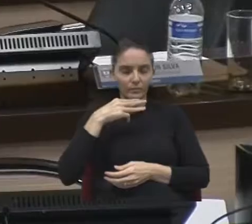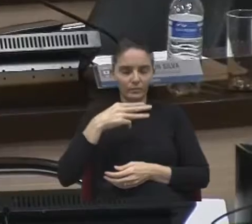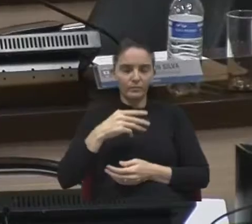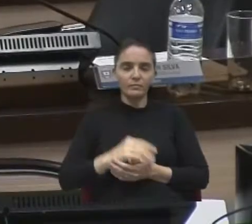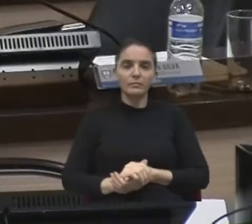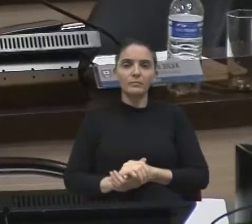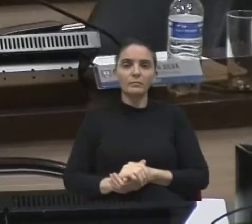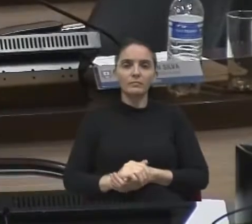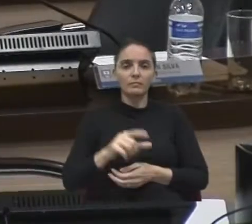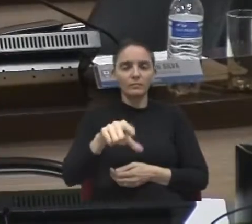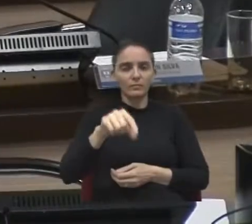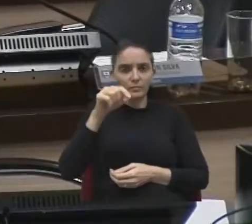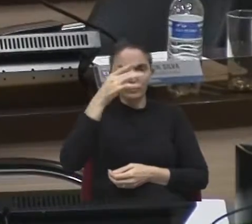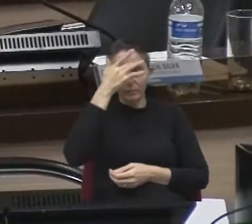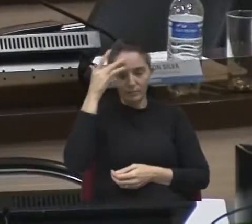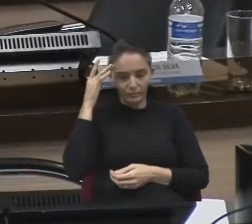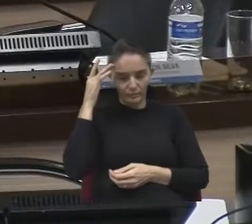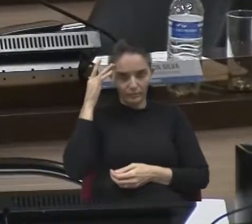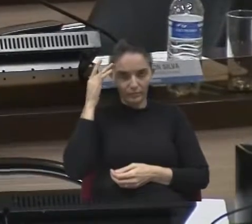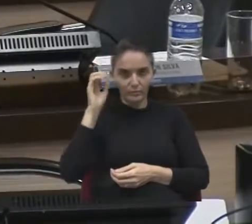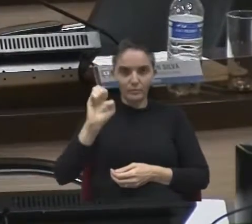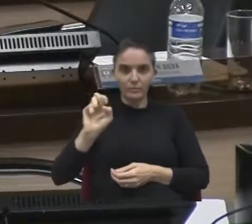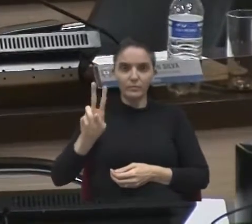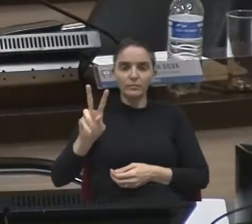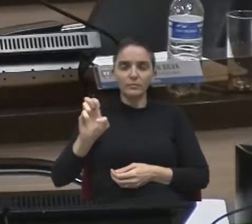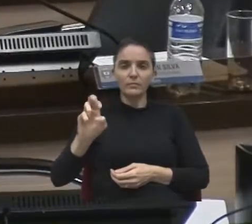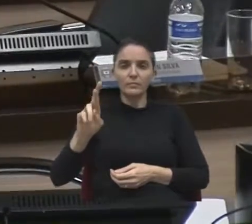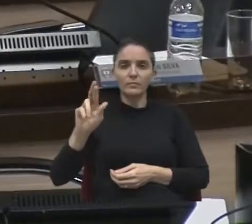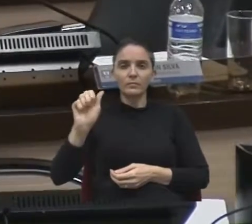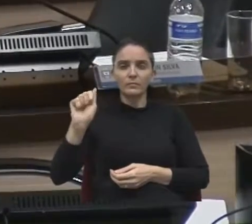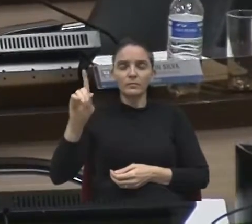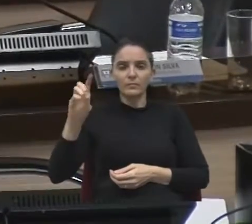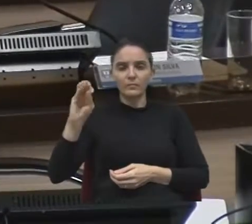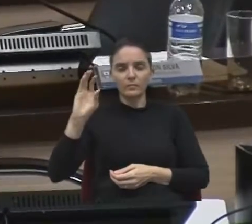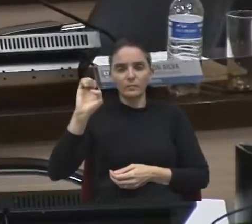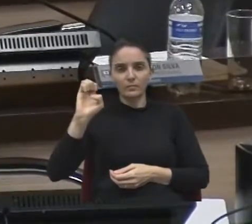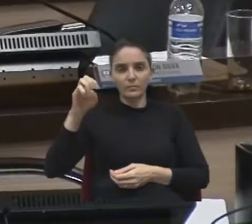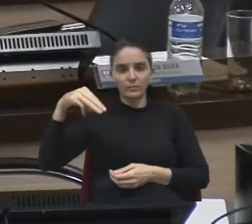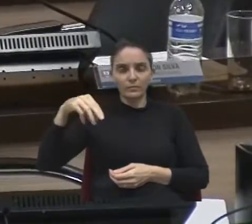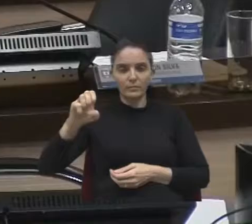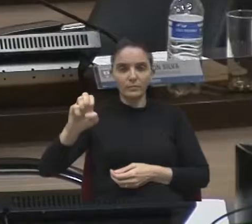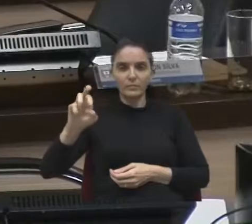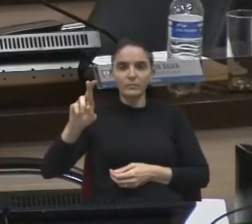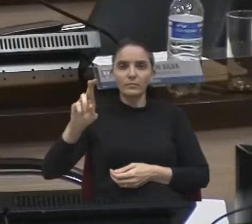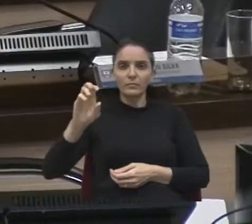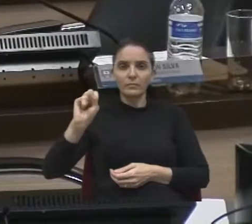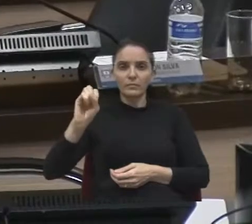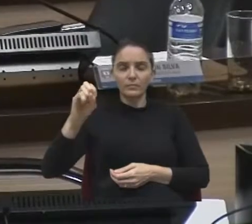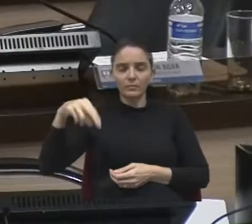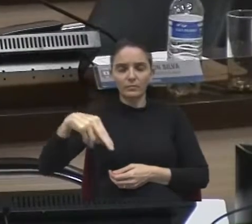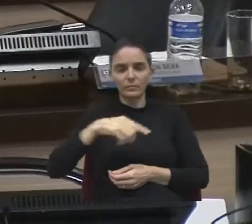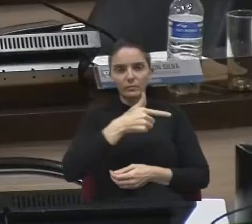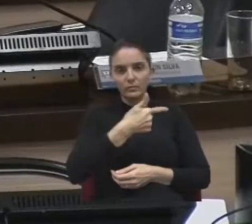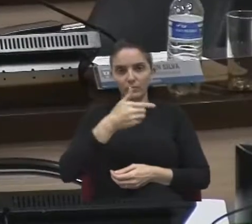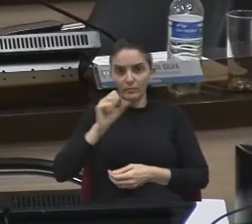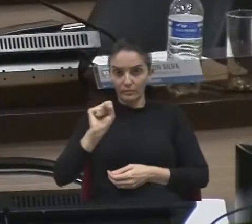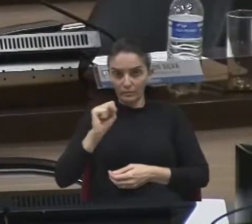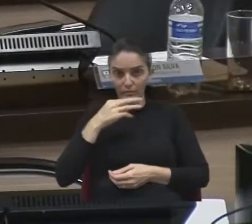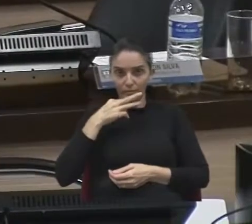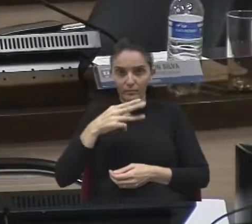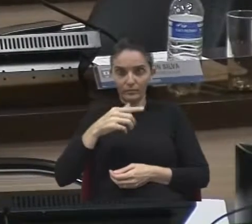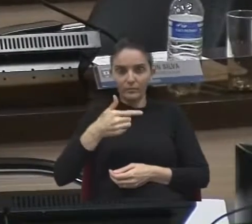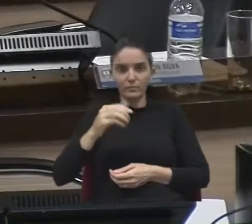os senhores Everaldo Jacinto, Emerson Monteiro de Godoy. 28 de março de 2018, o